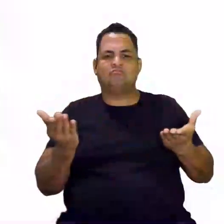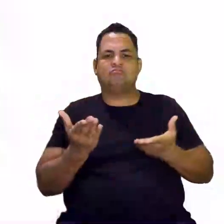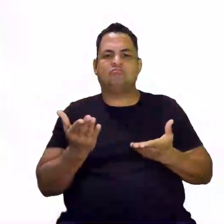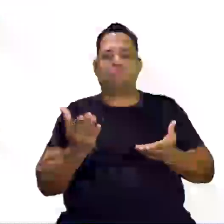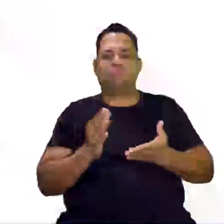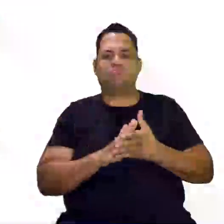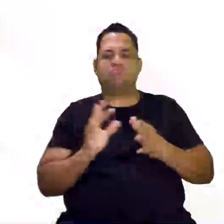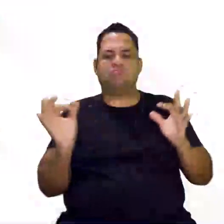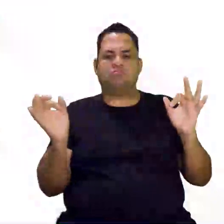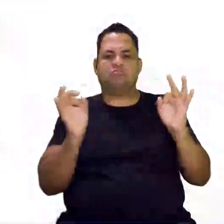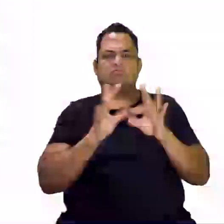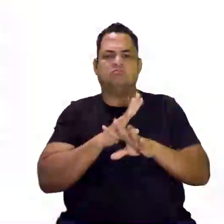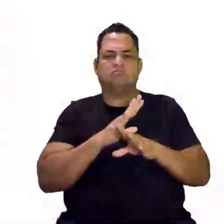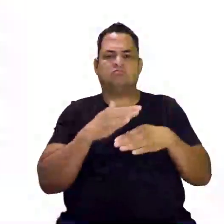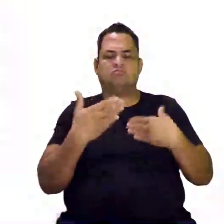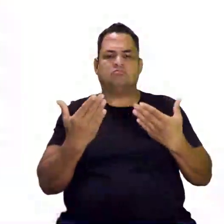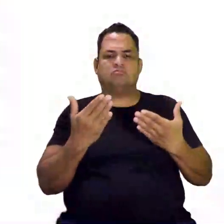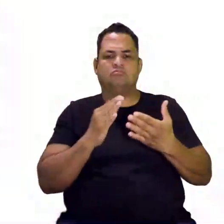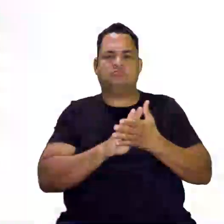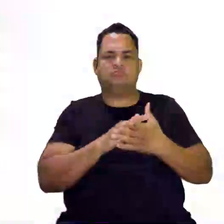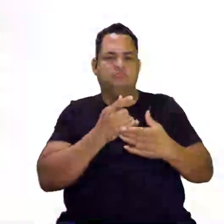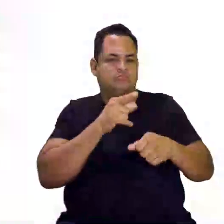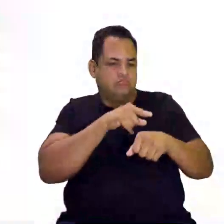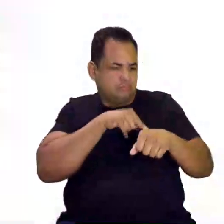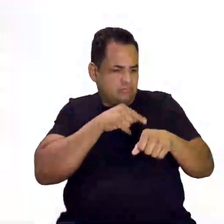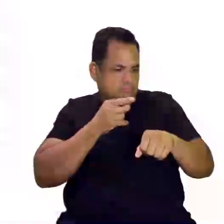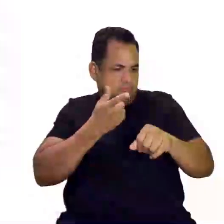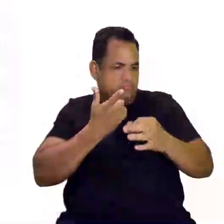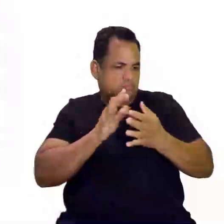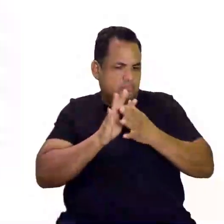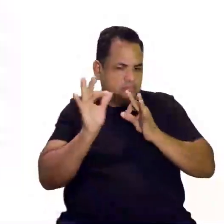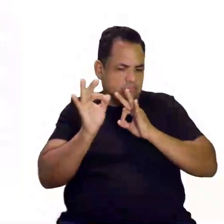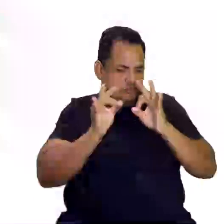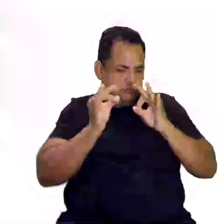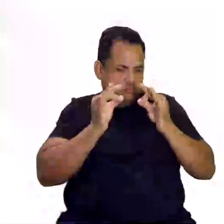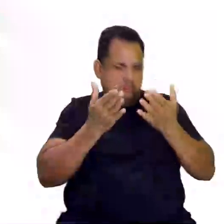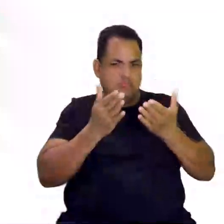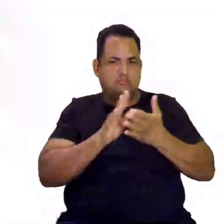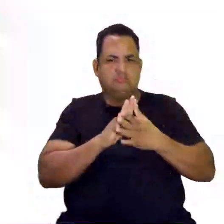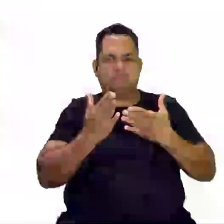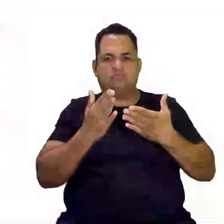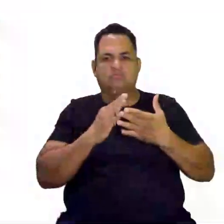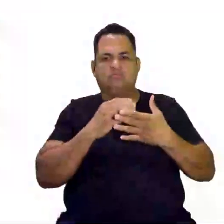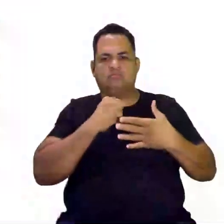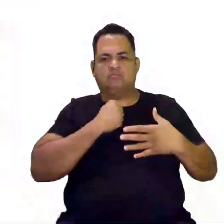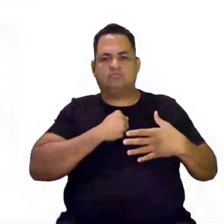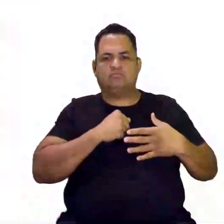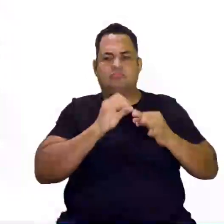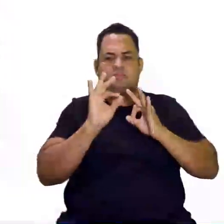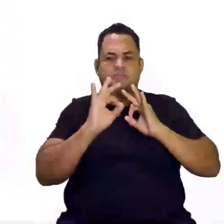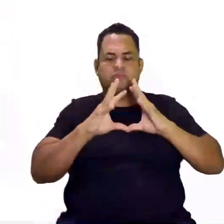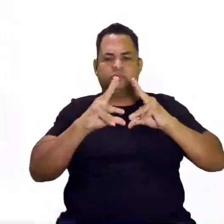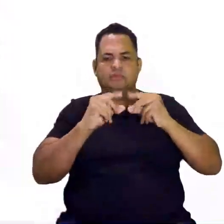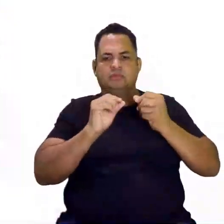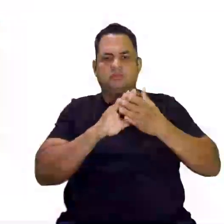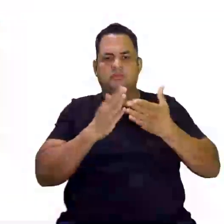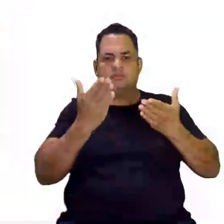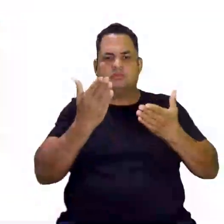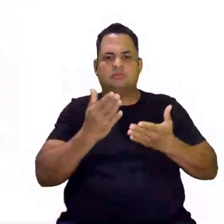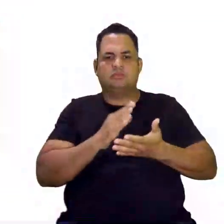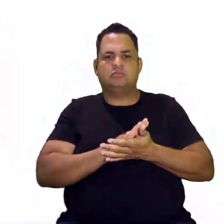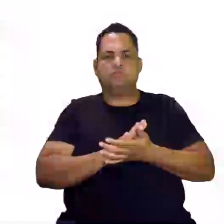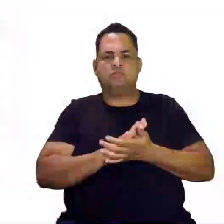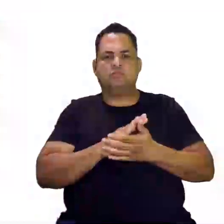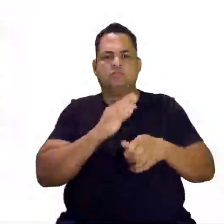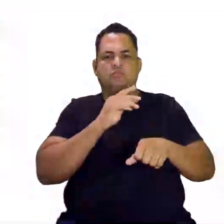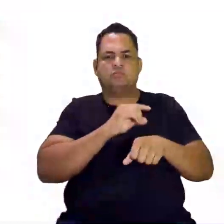e, portanto, deixaram ou um rastro, ou uma fezes, ou todo o seu organismo, né,